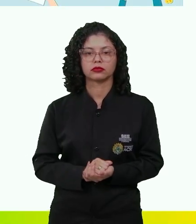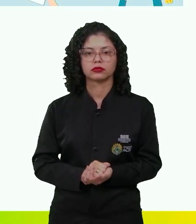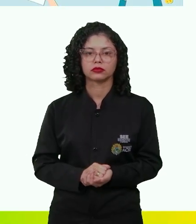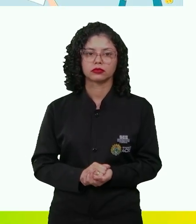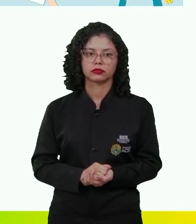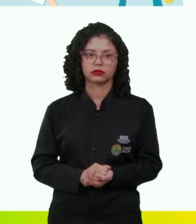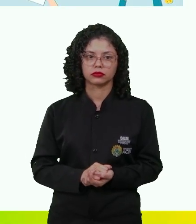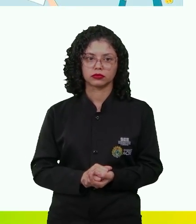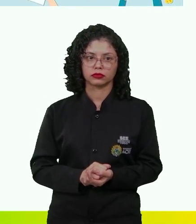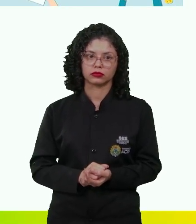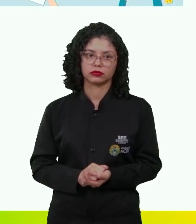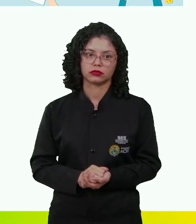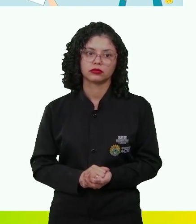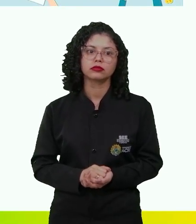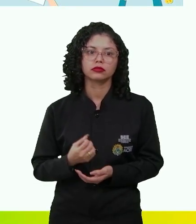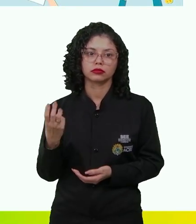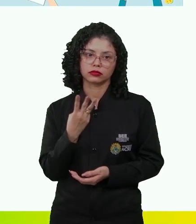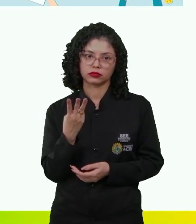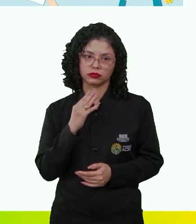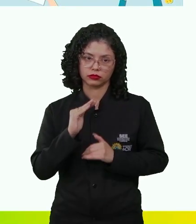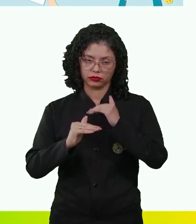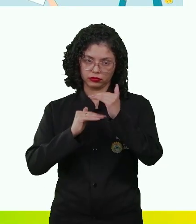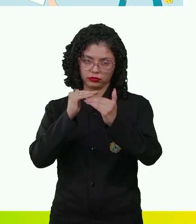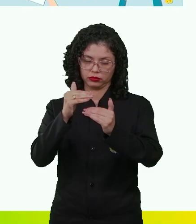especializada. Terceiro,